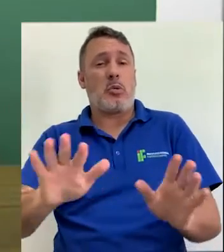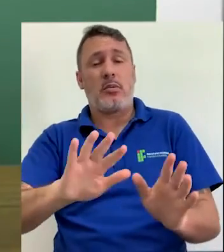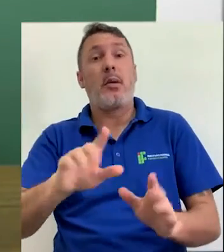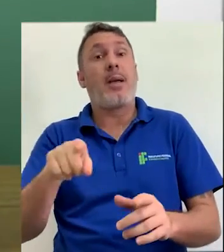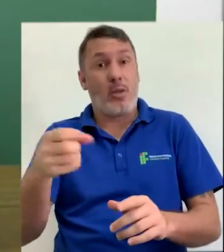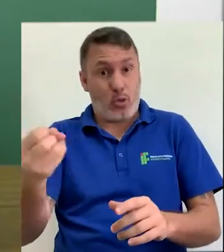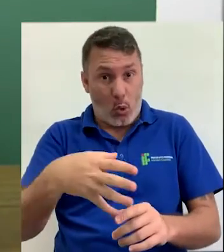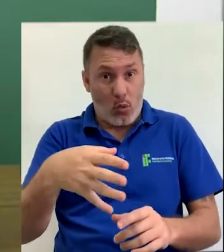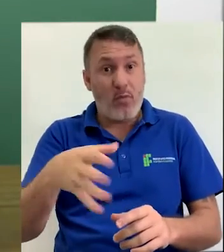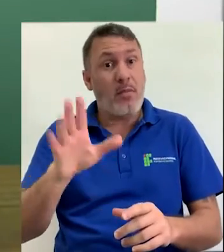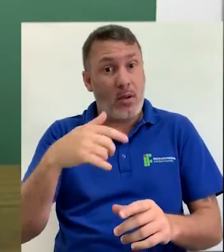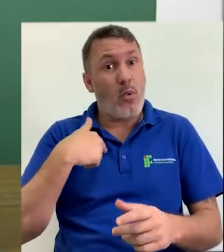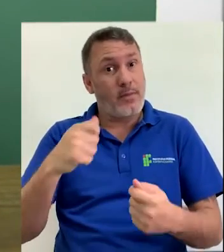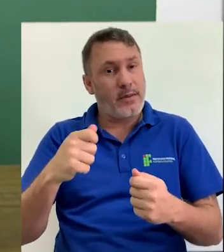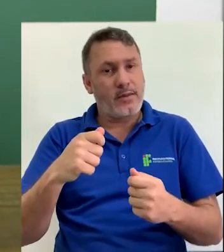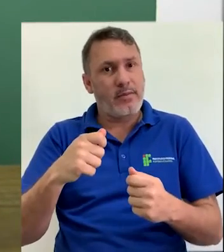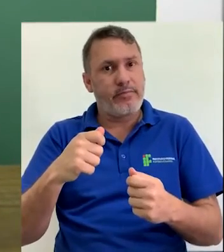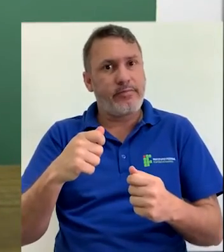para o novo.